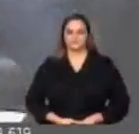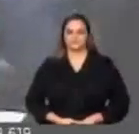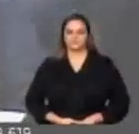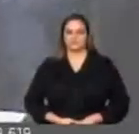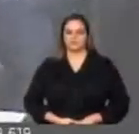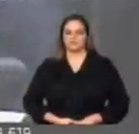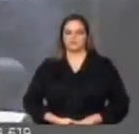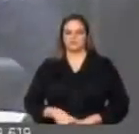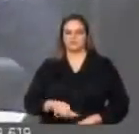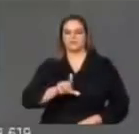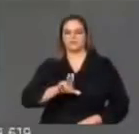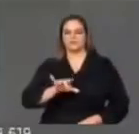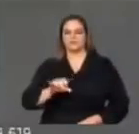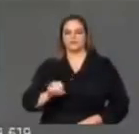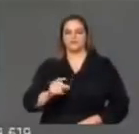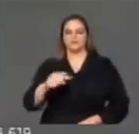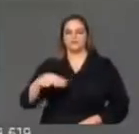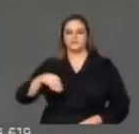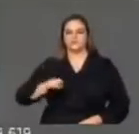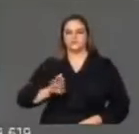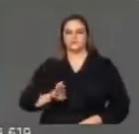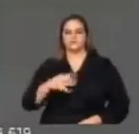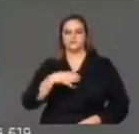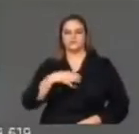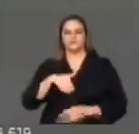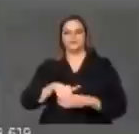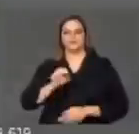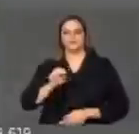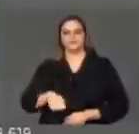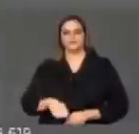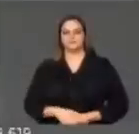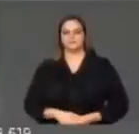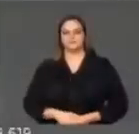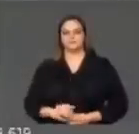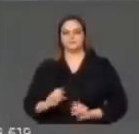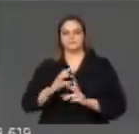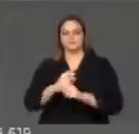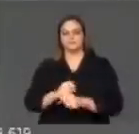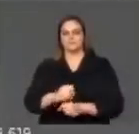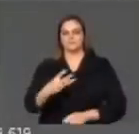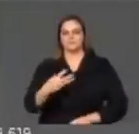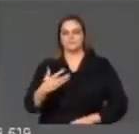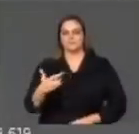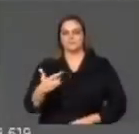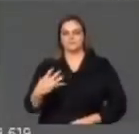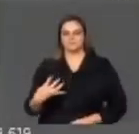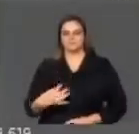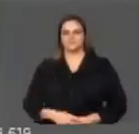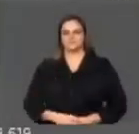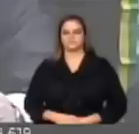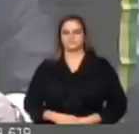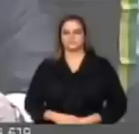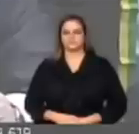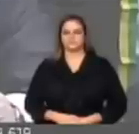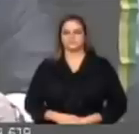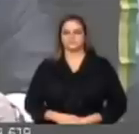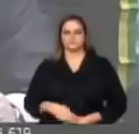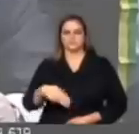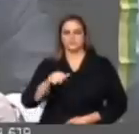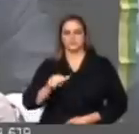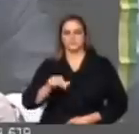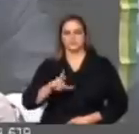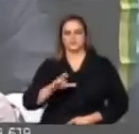Lúcio Vieira Lima, PMDB da Bahia, votou sim, acumulou 324 votos. Deputado